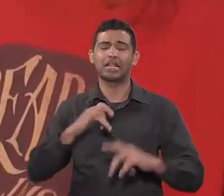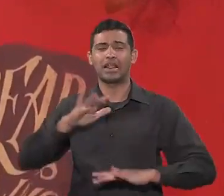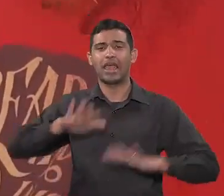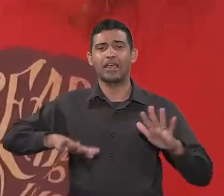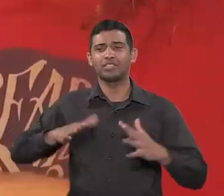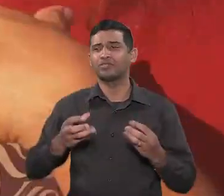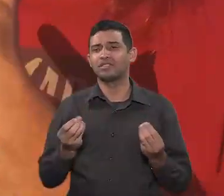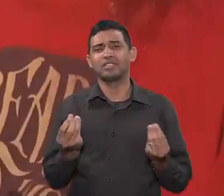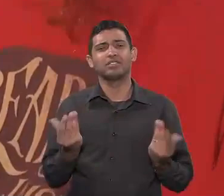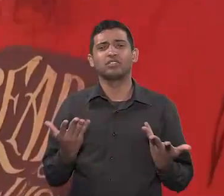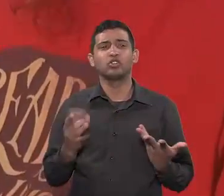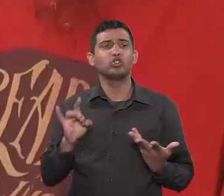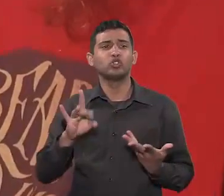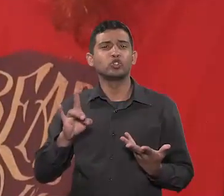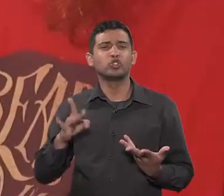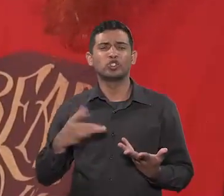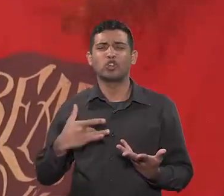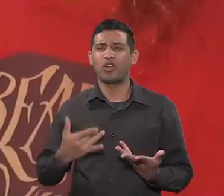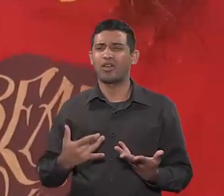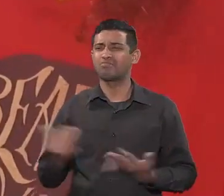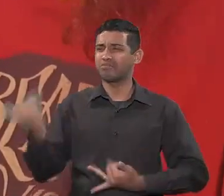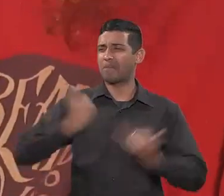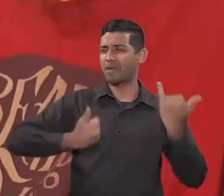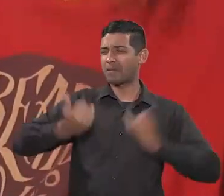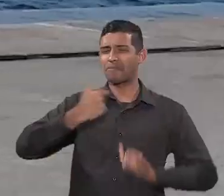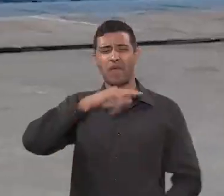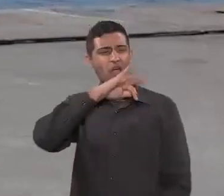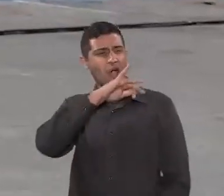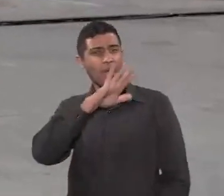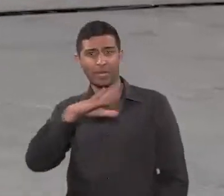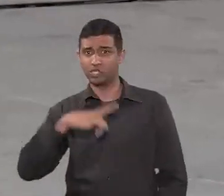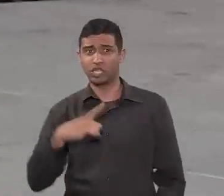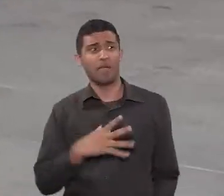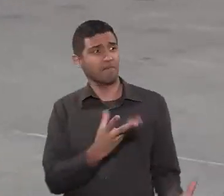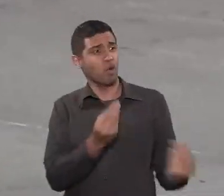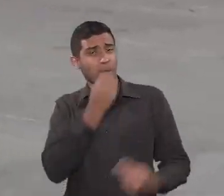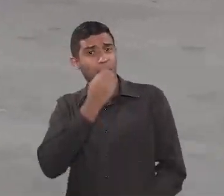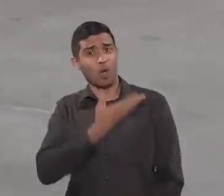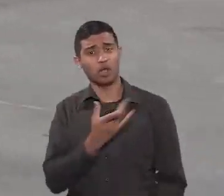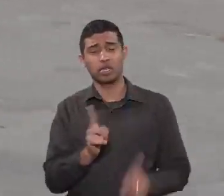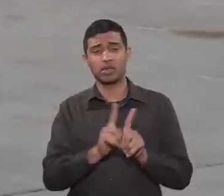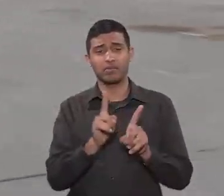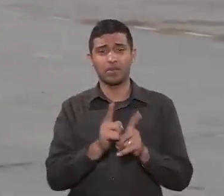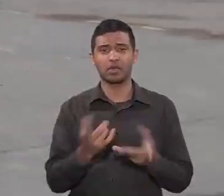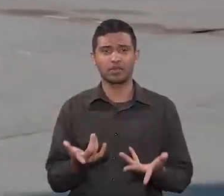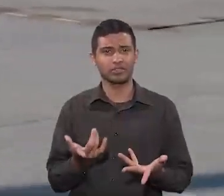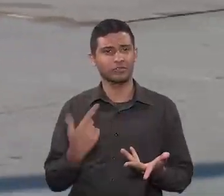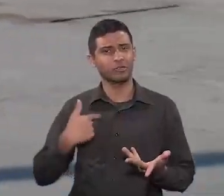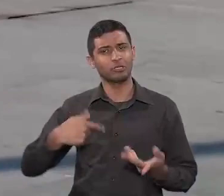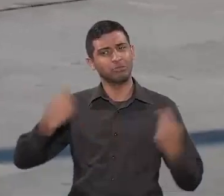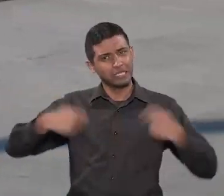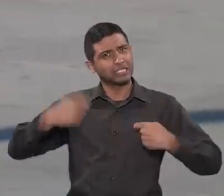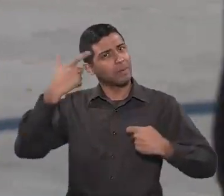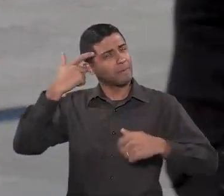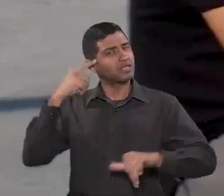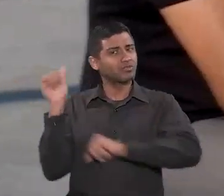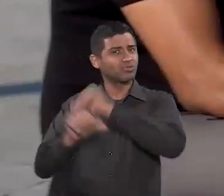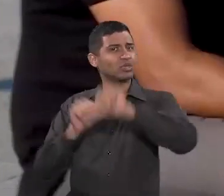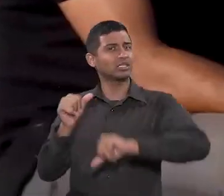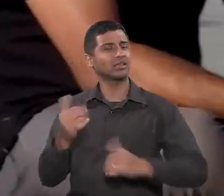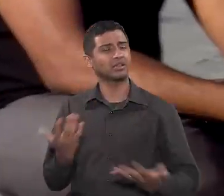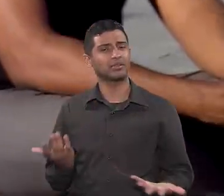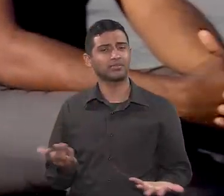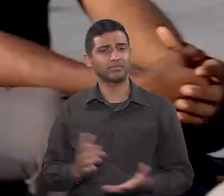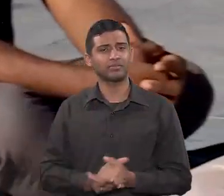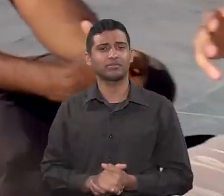gente acaba só escutando coisas ruins, mas muitas coisas boas estão acontecendo, sabe? E a gente tem que começar a mudar essa perspectiva, sabe? A